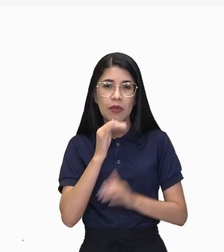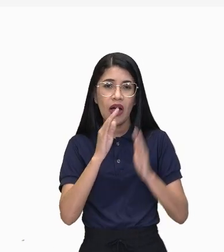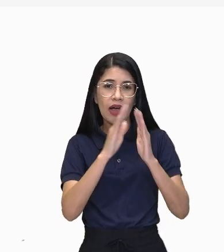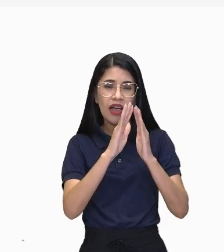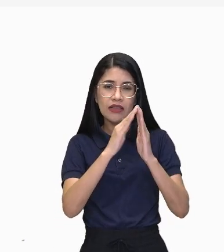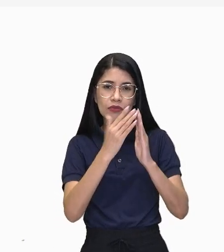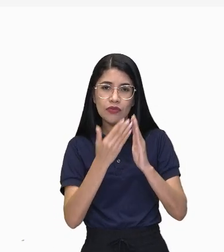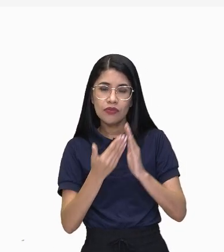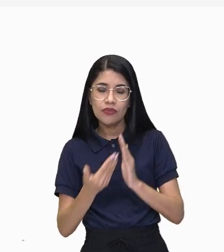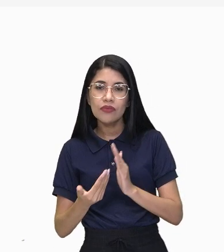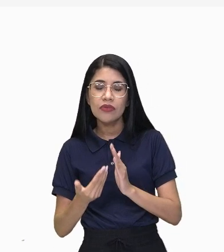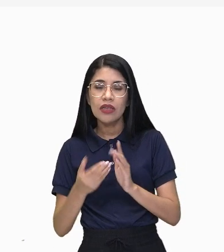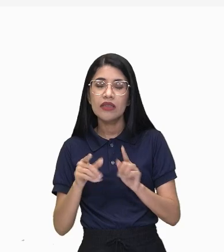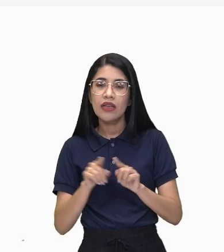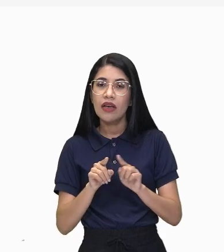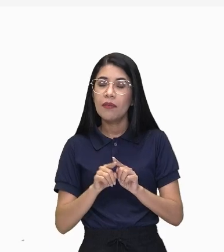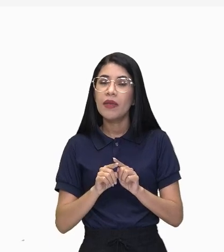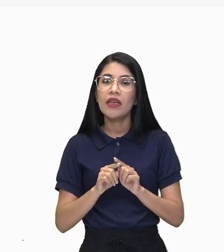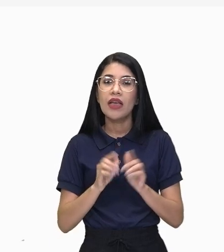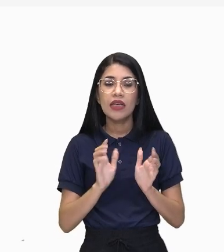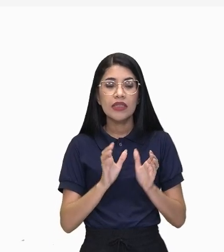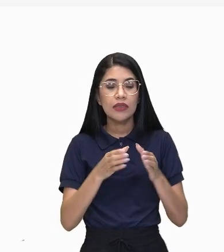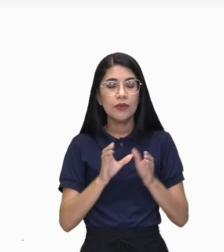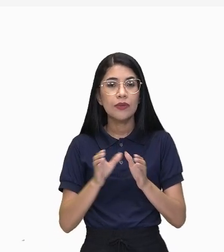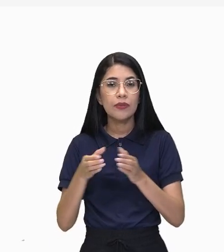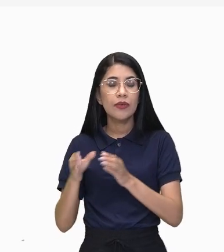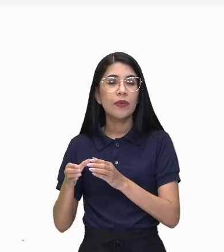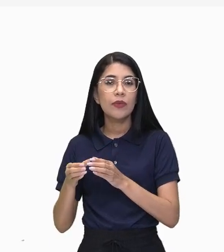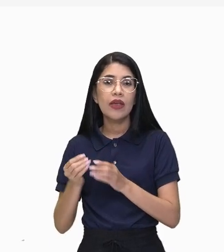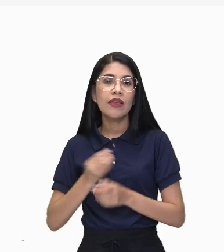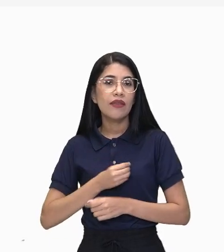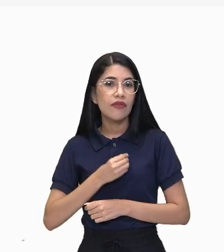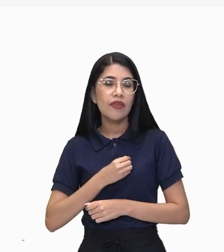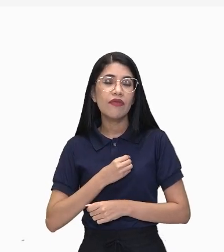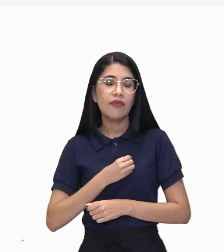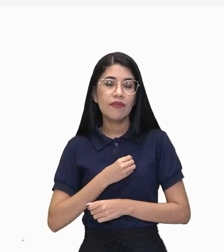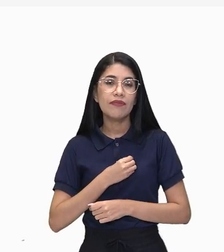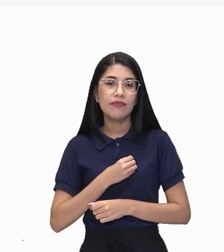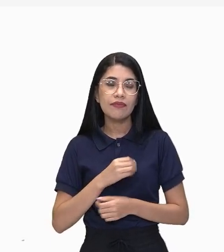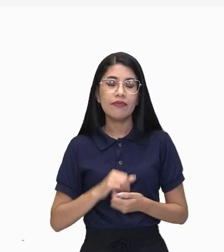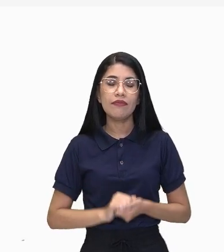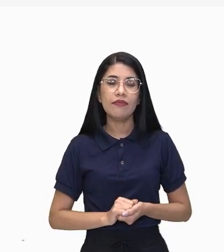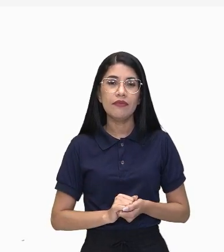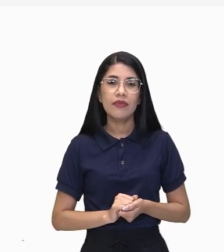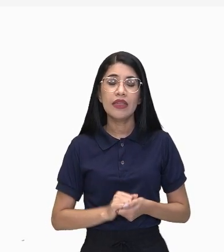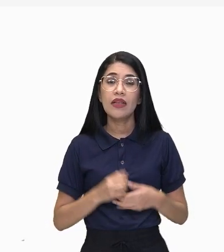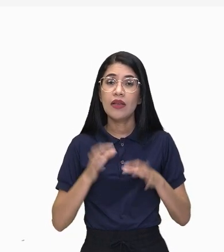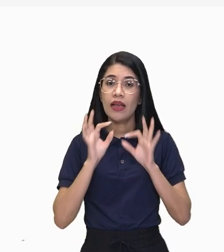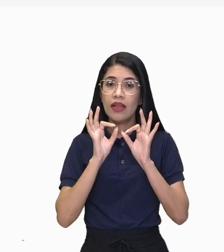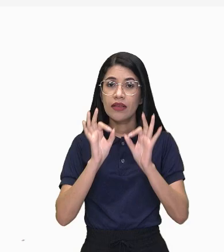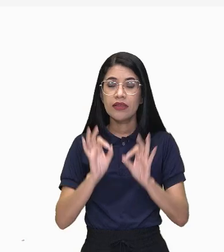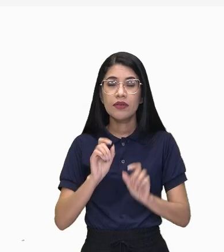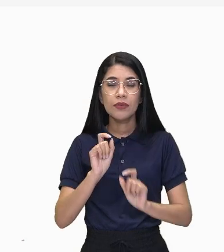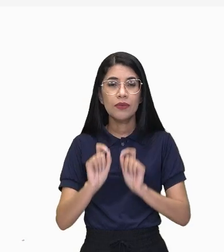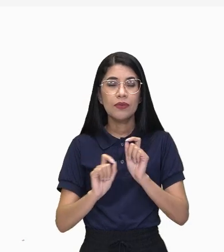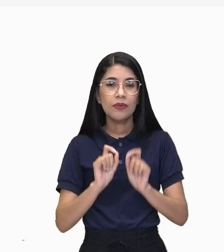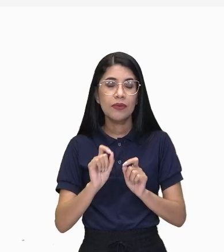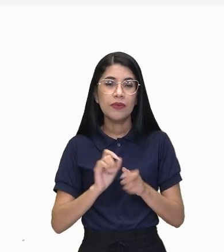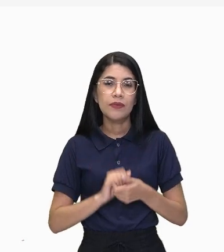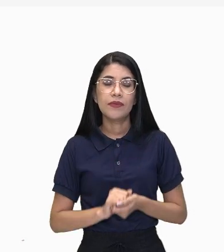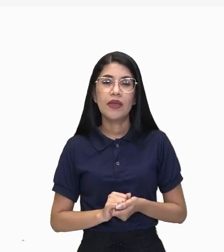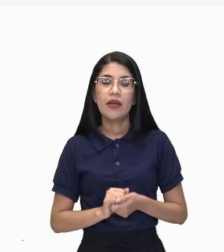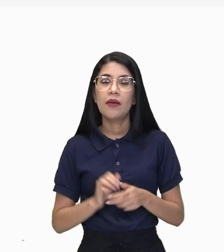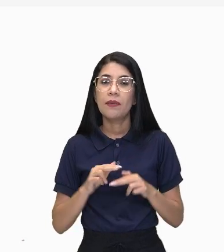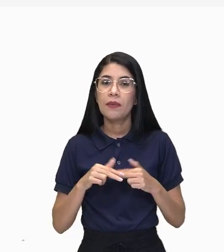tal, normalmente são esses grupos que estão lá. Isso mesmo. É só prestar atenção, pessoal. Então, por isso que a gente